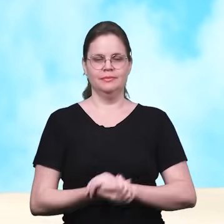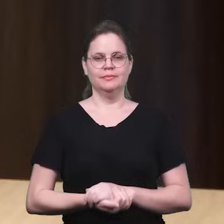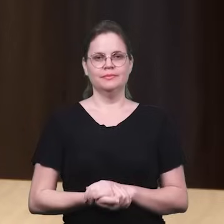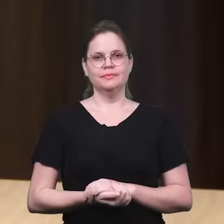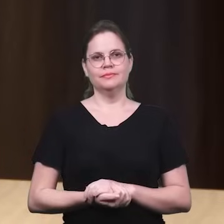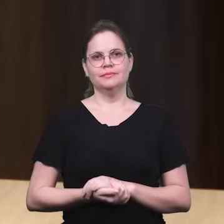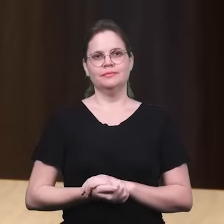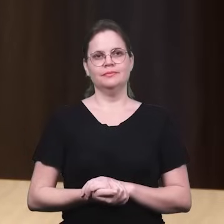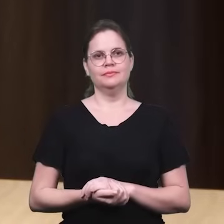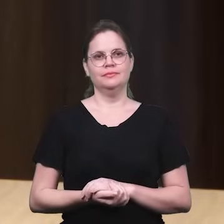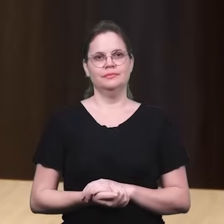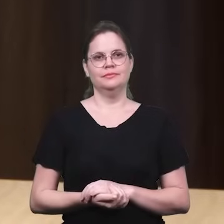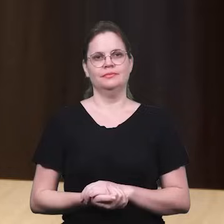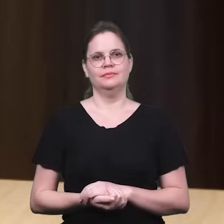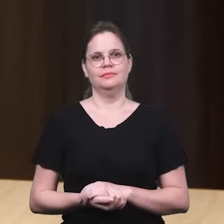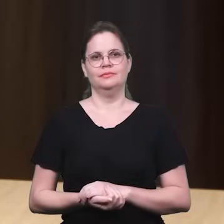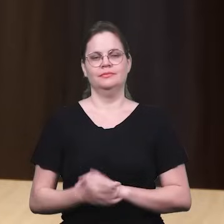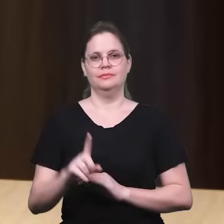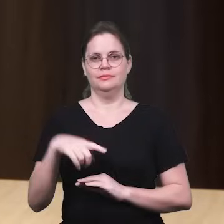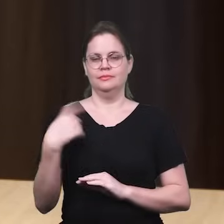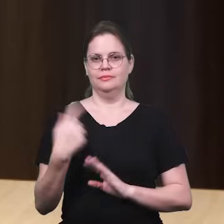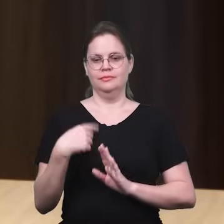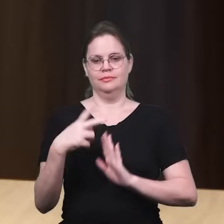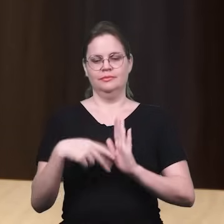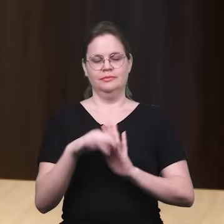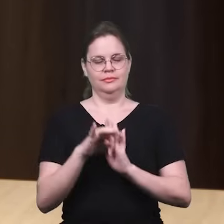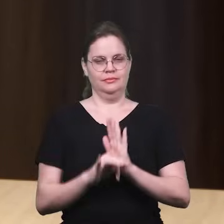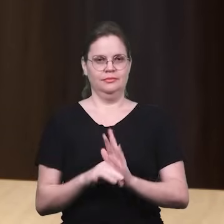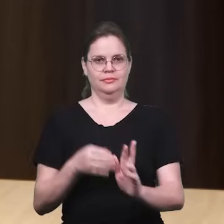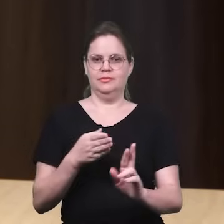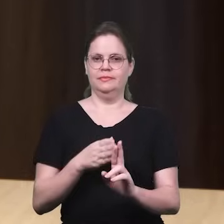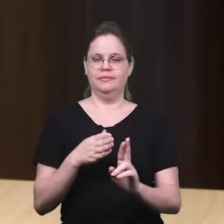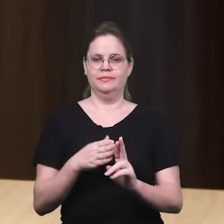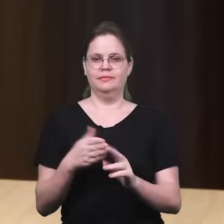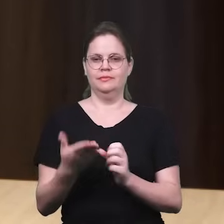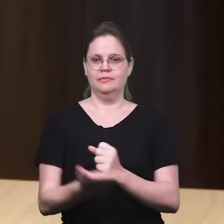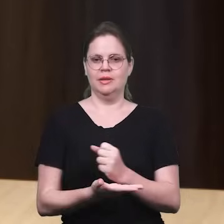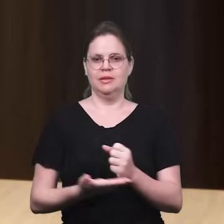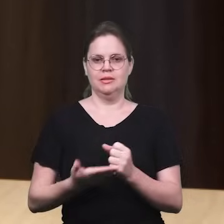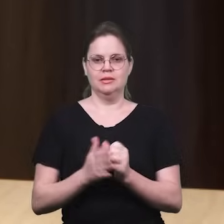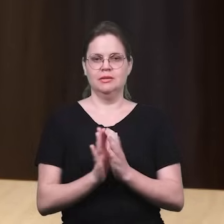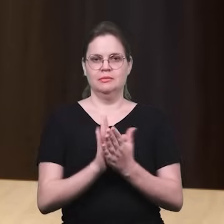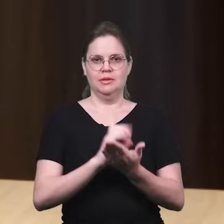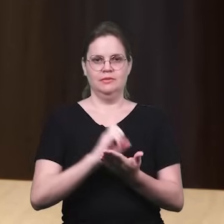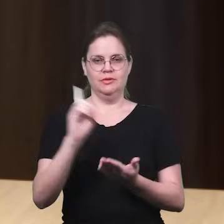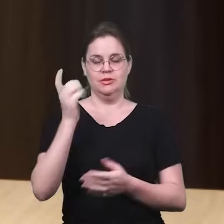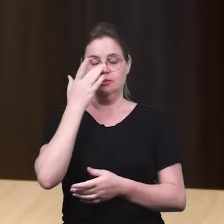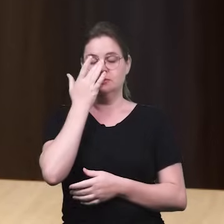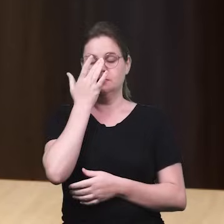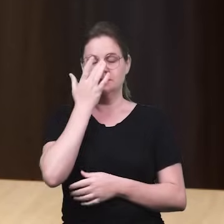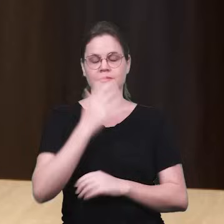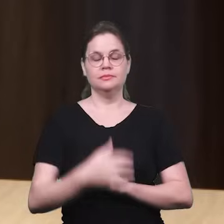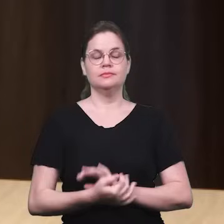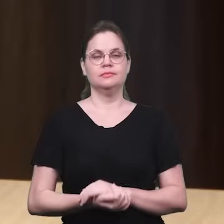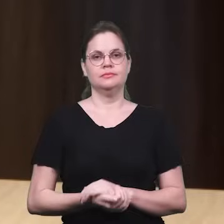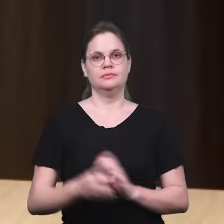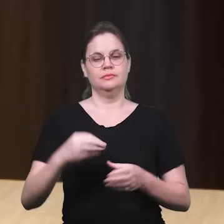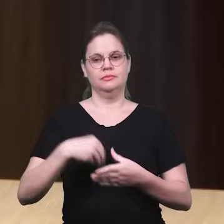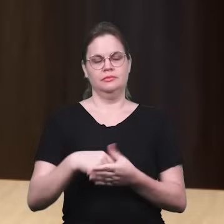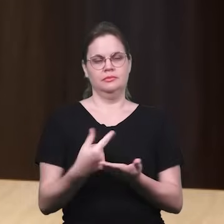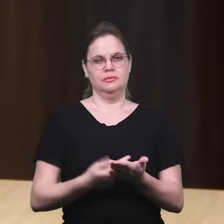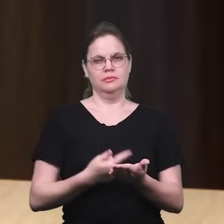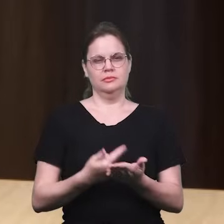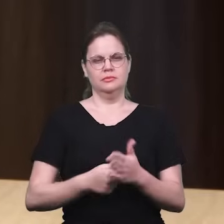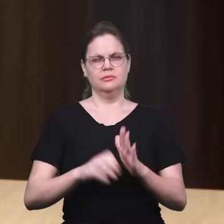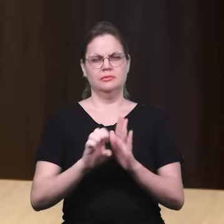programa. Nós vamos ler o texto inicial, o texto fundamental desse episódio, que está registrado